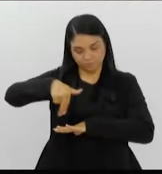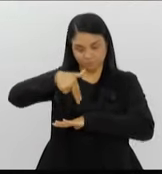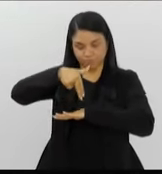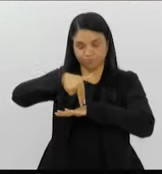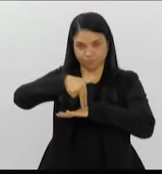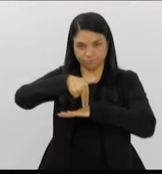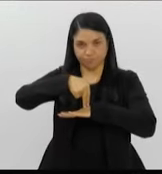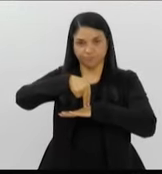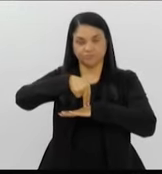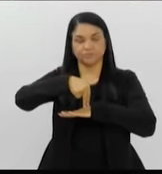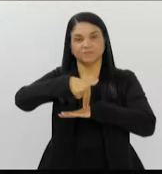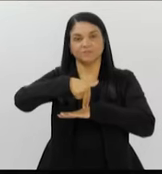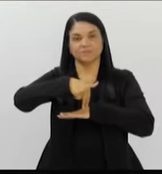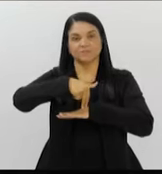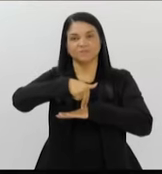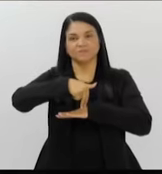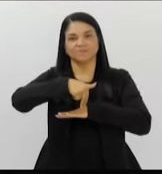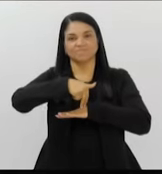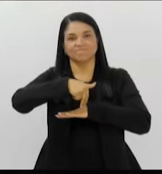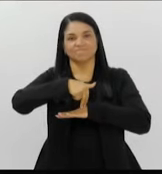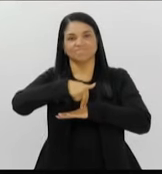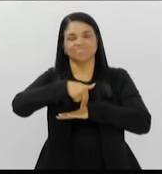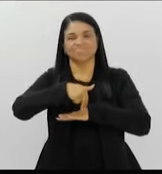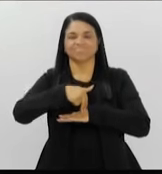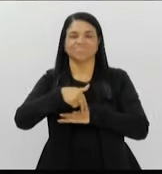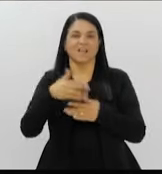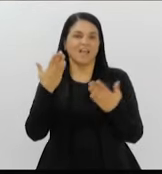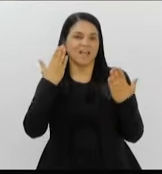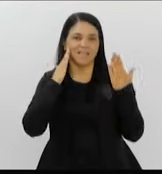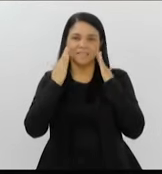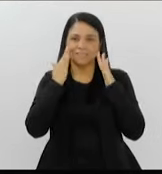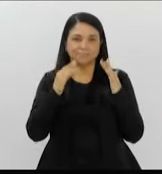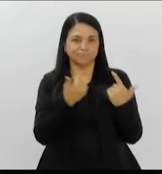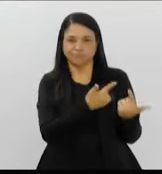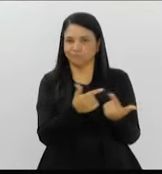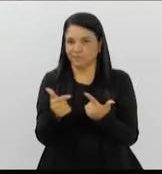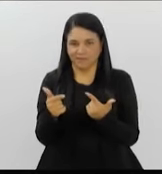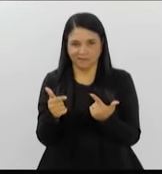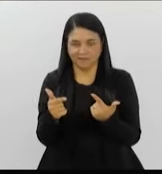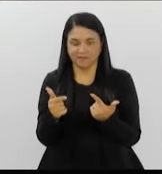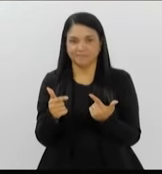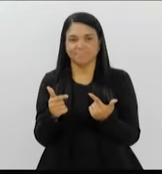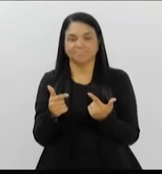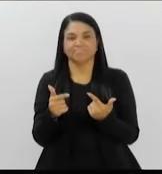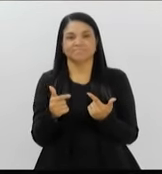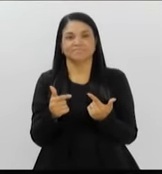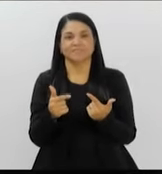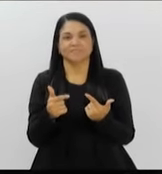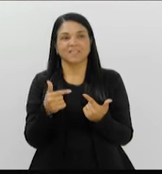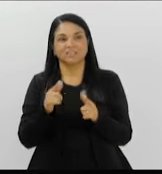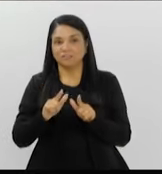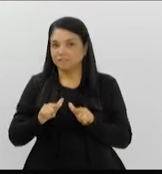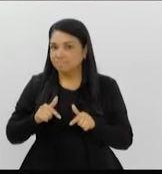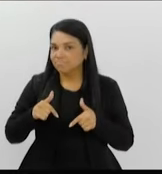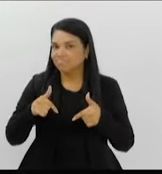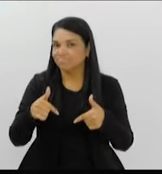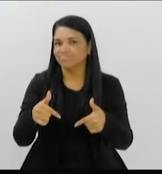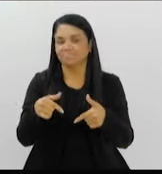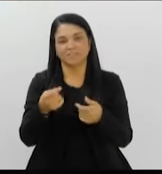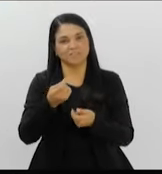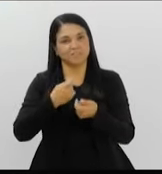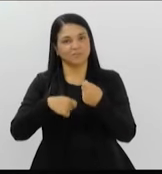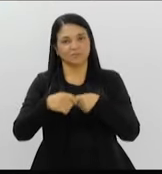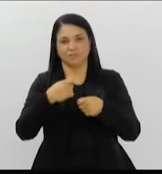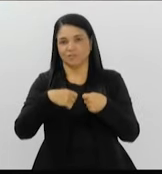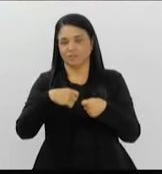presidente, para uma questão que não é de alegria, muito pelo contrário. Muito menos de eficiência de administração